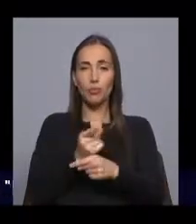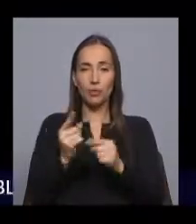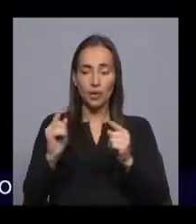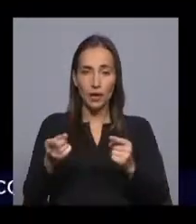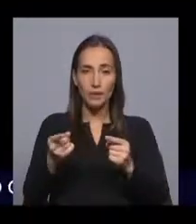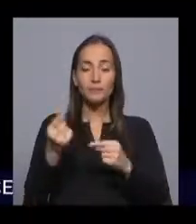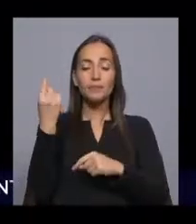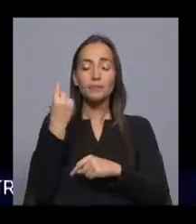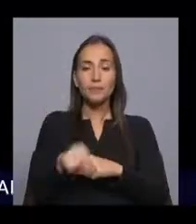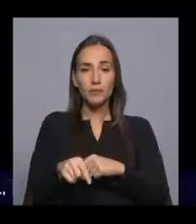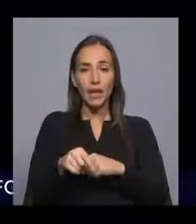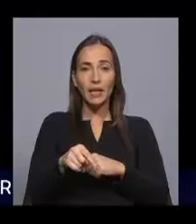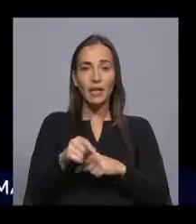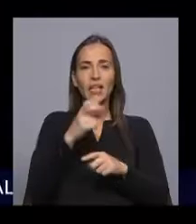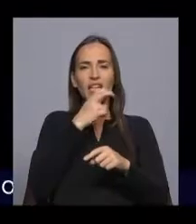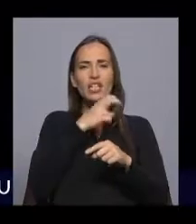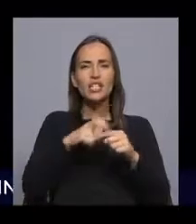têm uma energia gravitacional